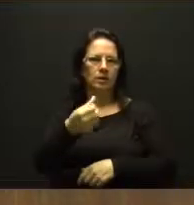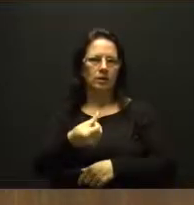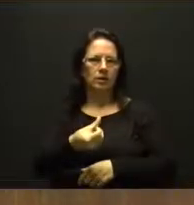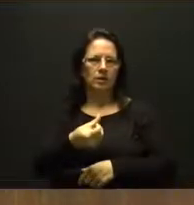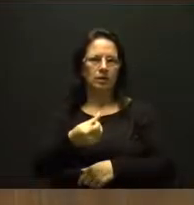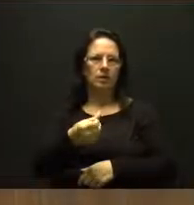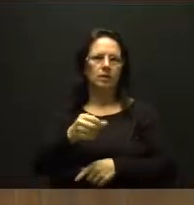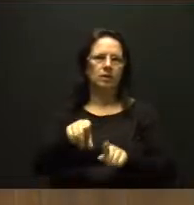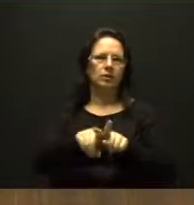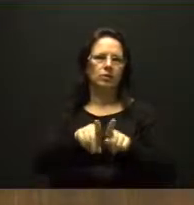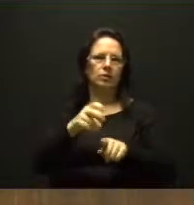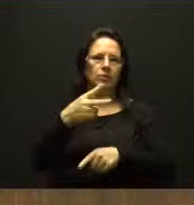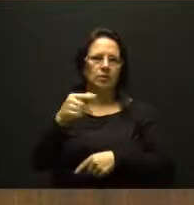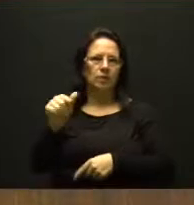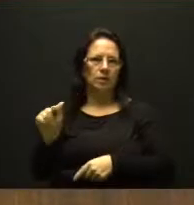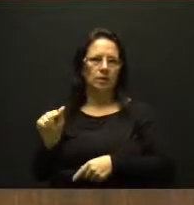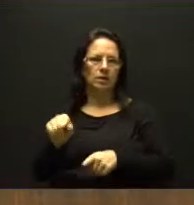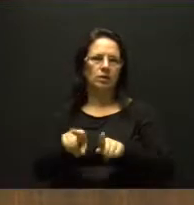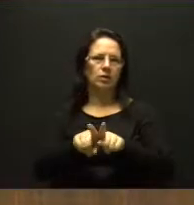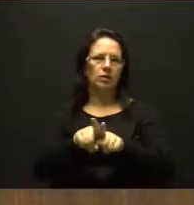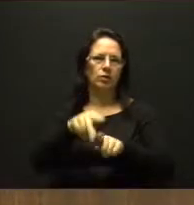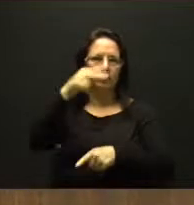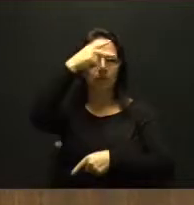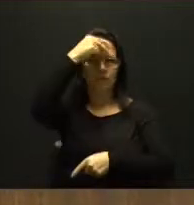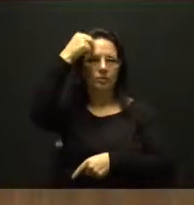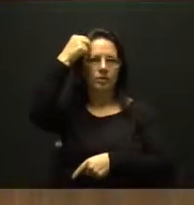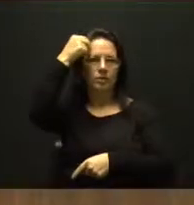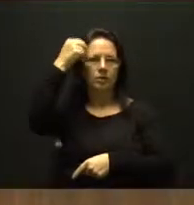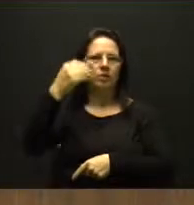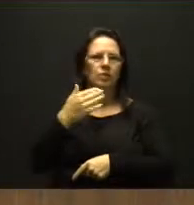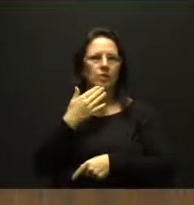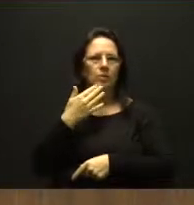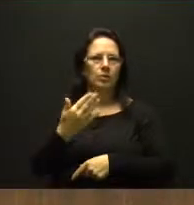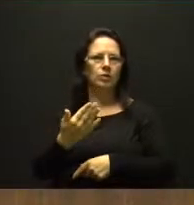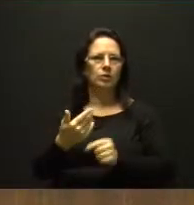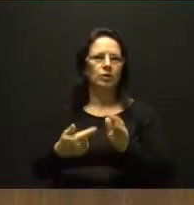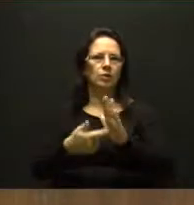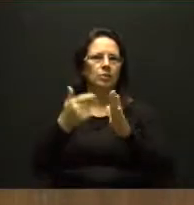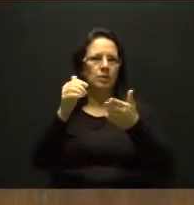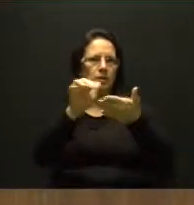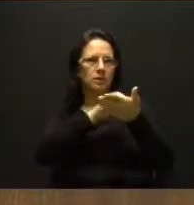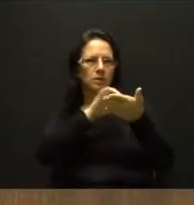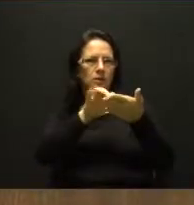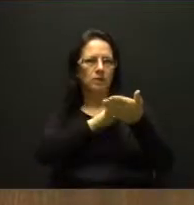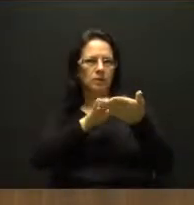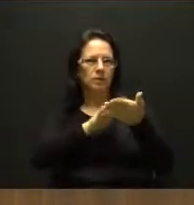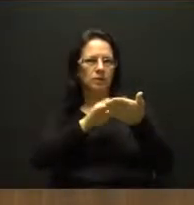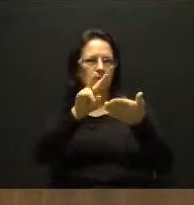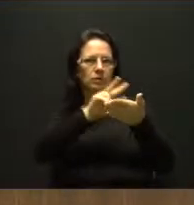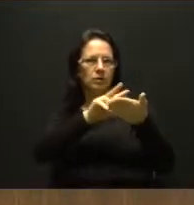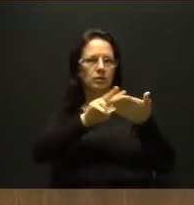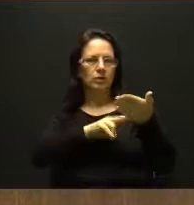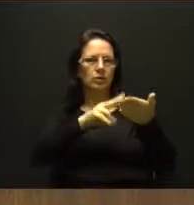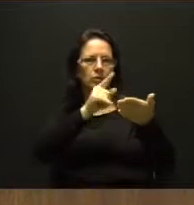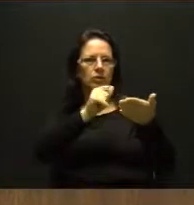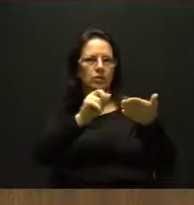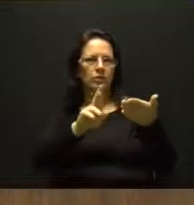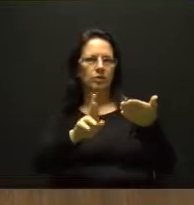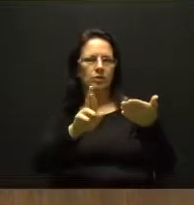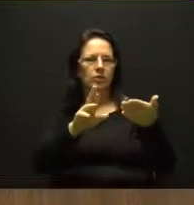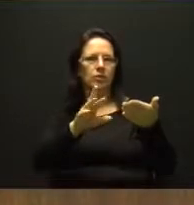2017 autoria poder executivo solicita ao senhor primeiro secretário que proceda à leitura do parecer favorável